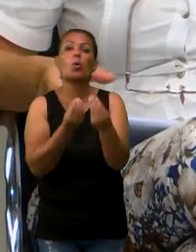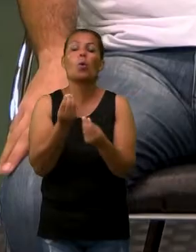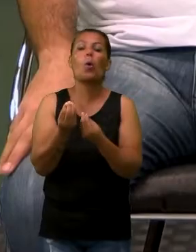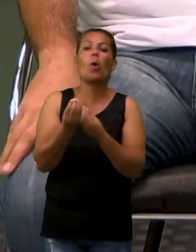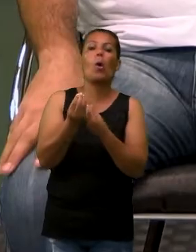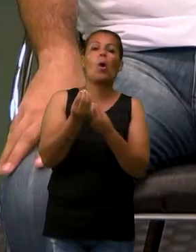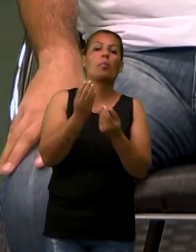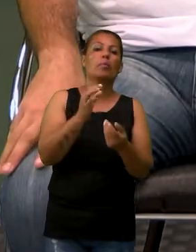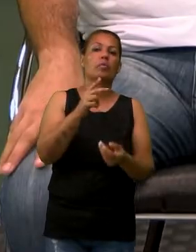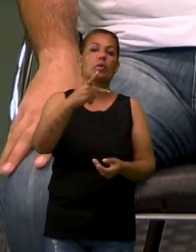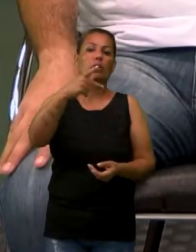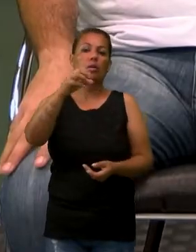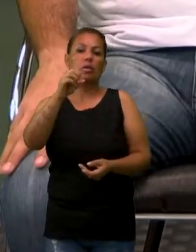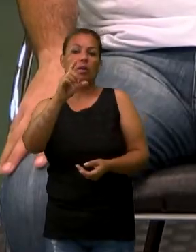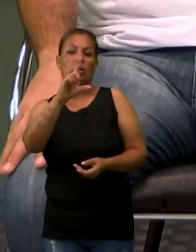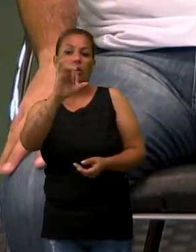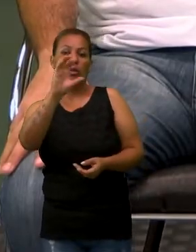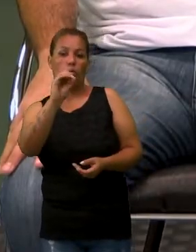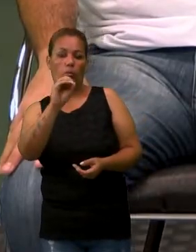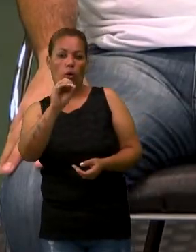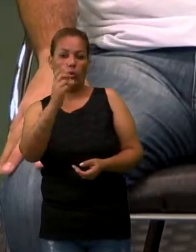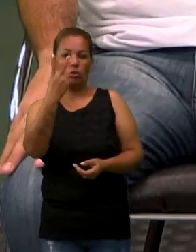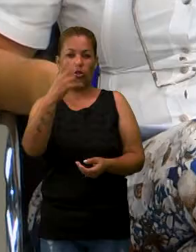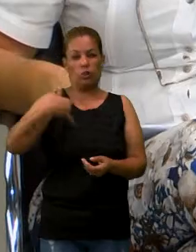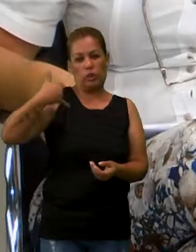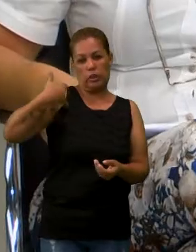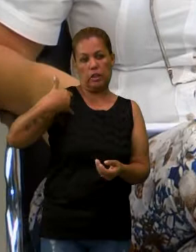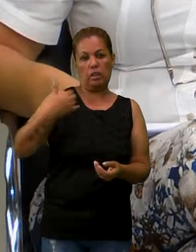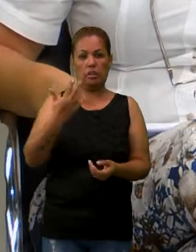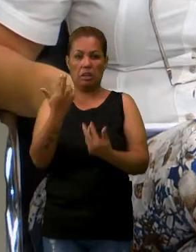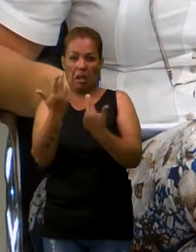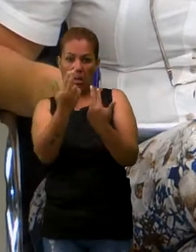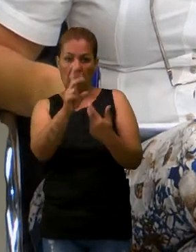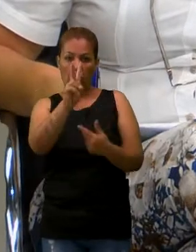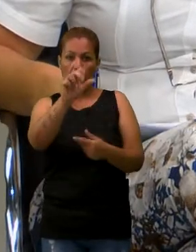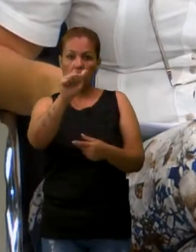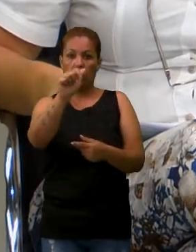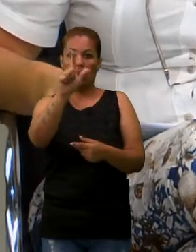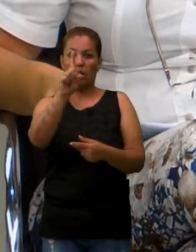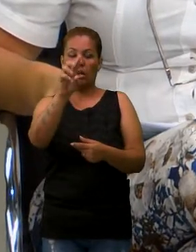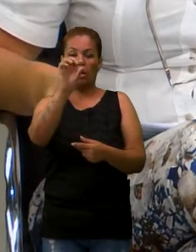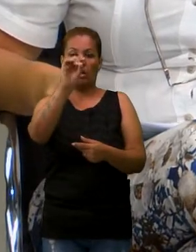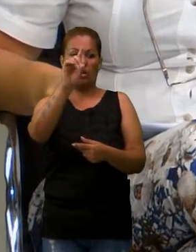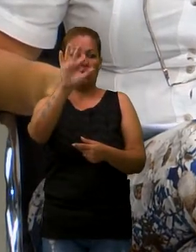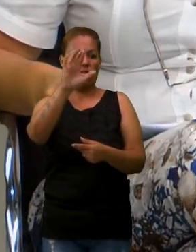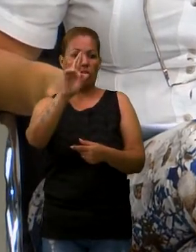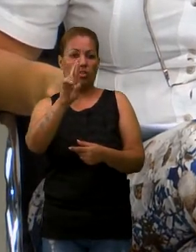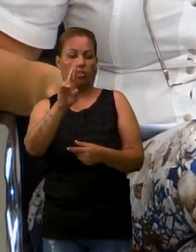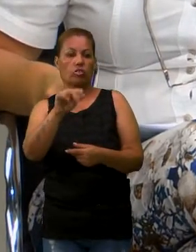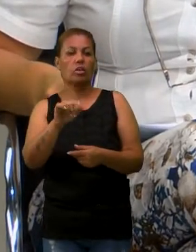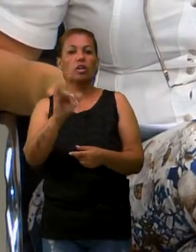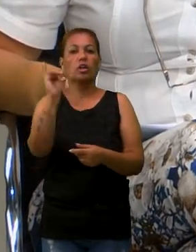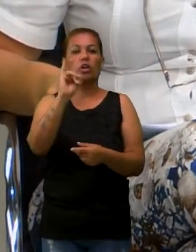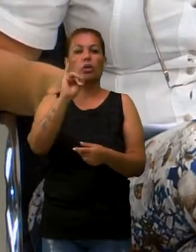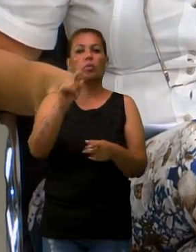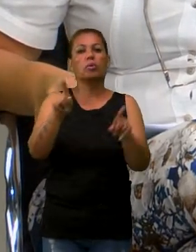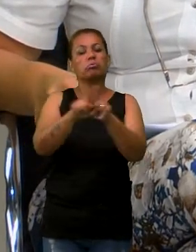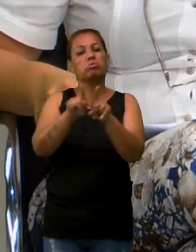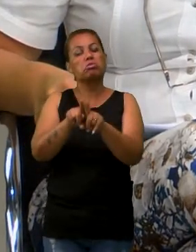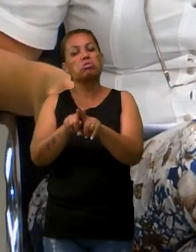já foi pólio desde os dois anos de idade igual a você nem roger foi o irmão zezé de